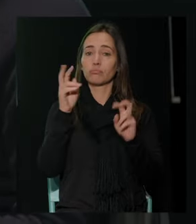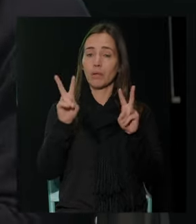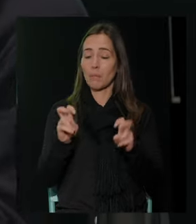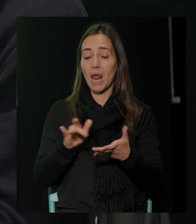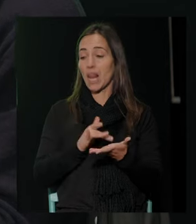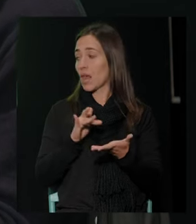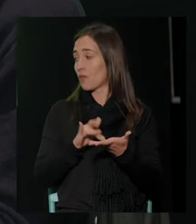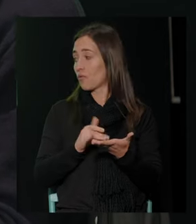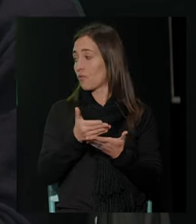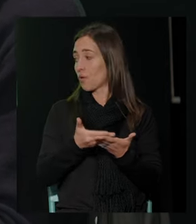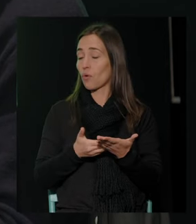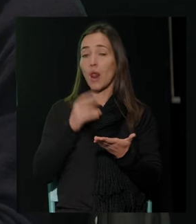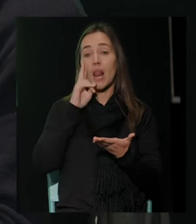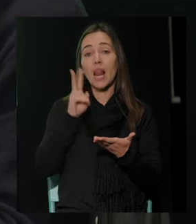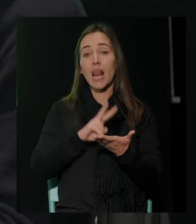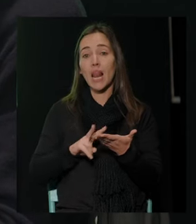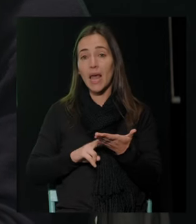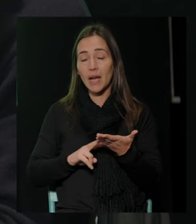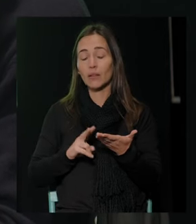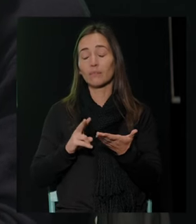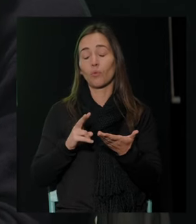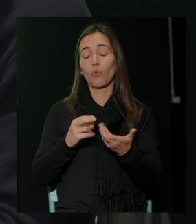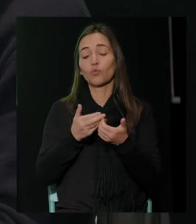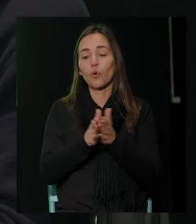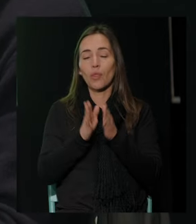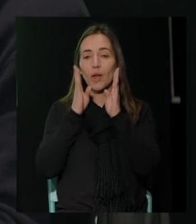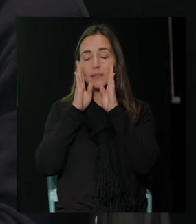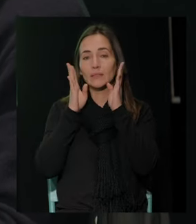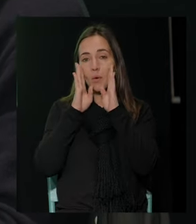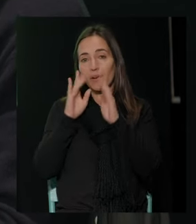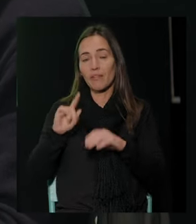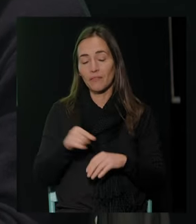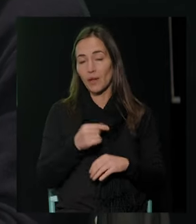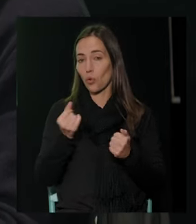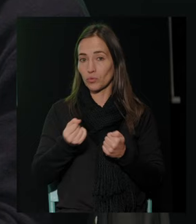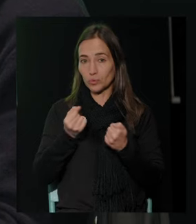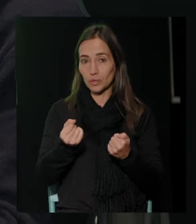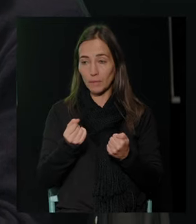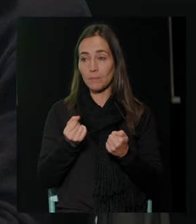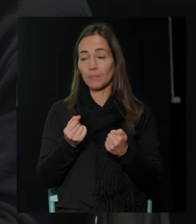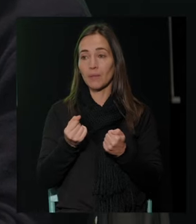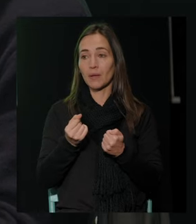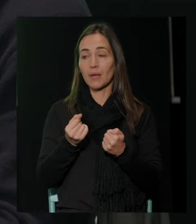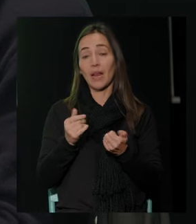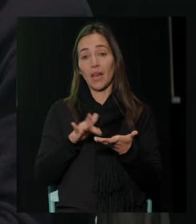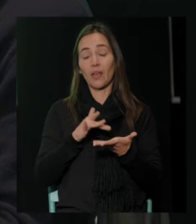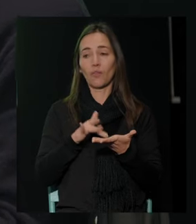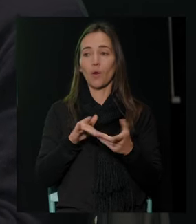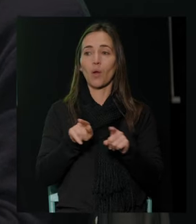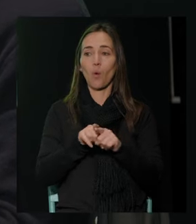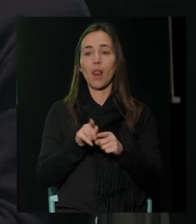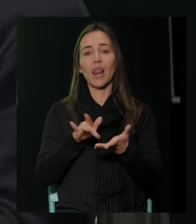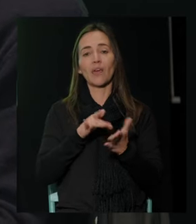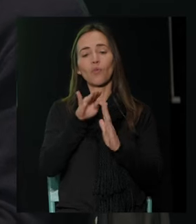livro que eu não consegui ler com a atenção que ele merecia é uma espécie de manual